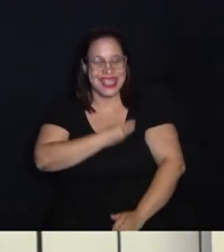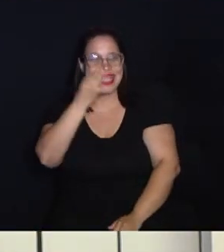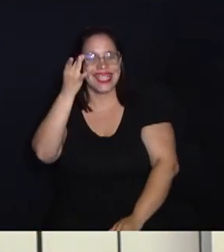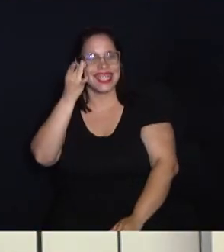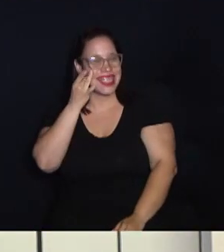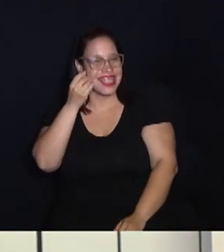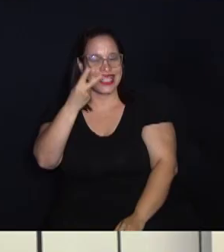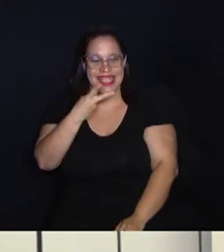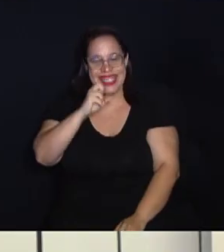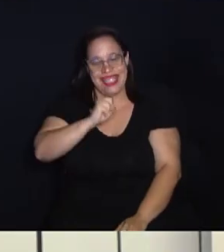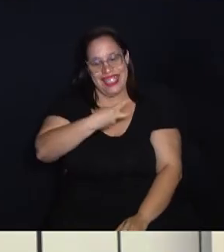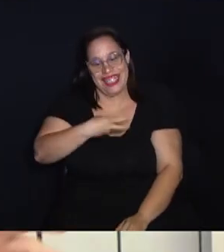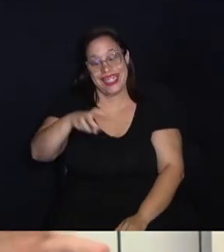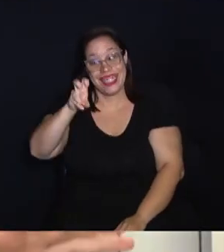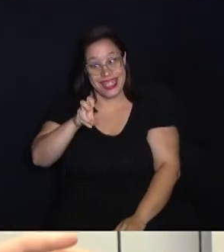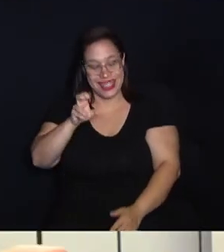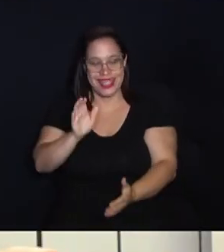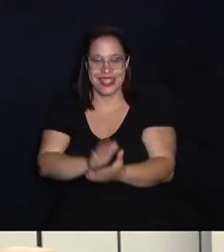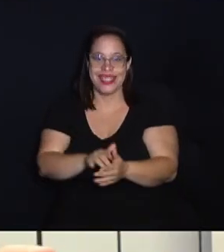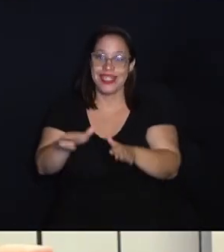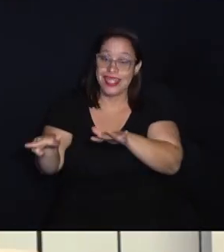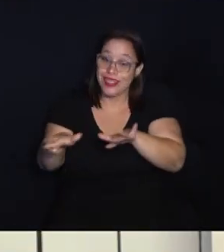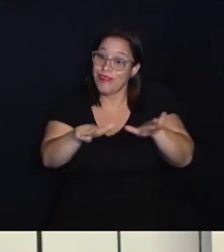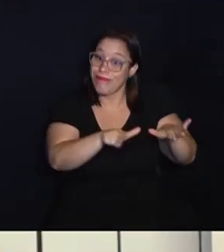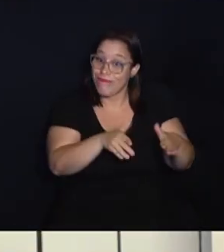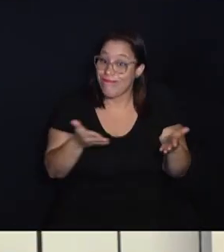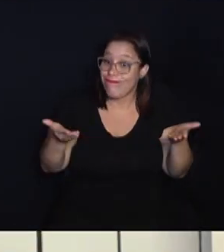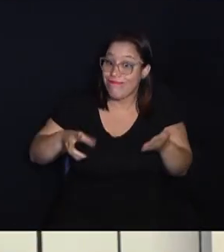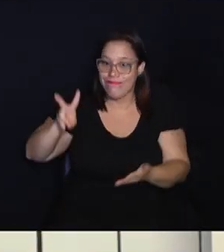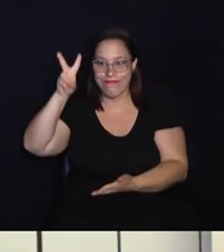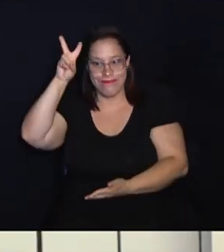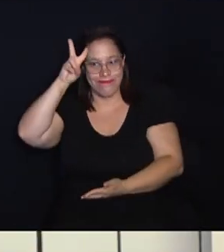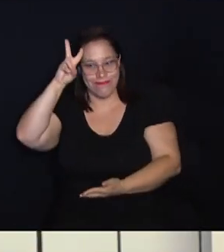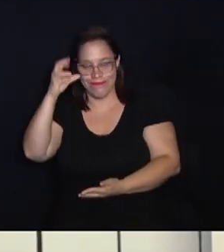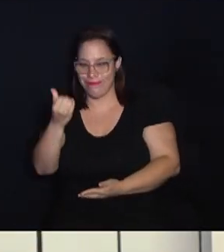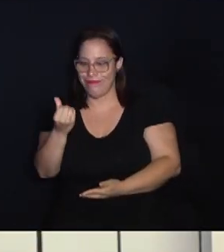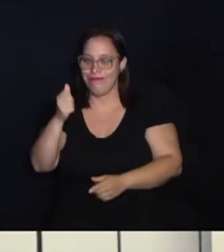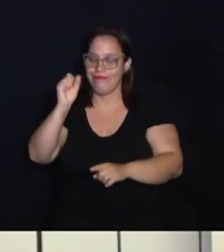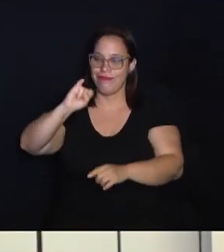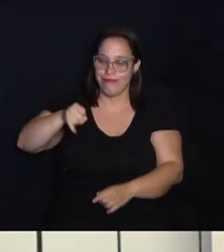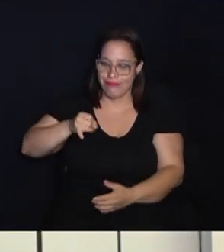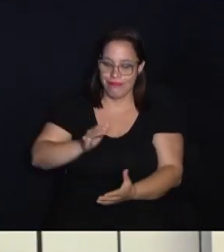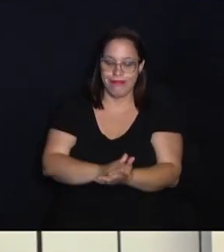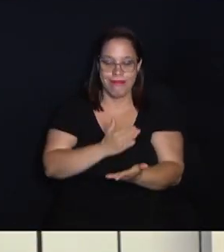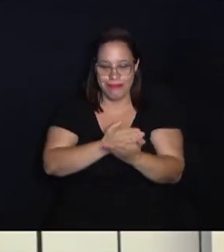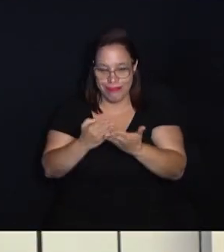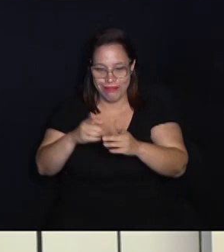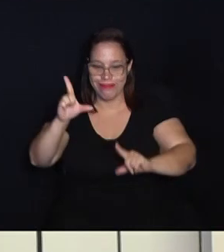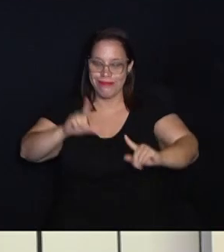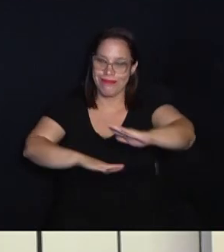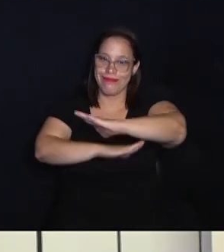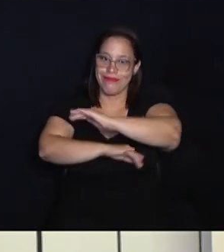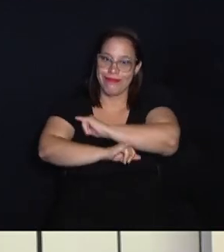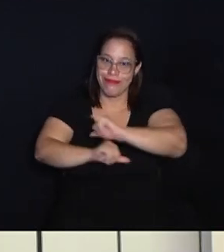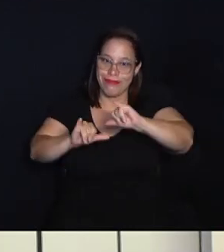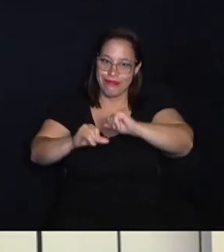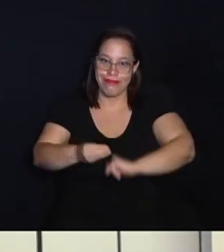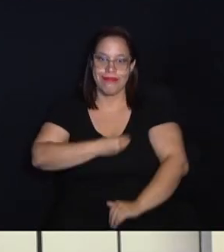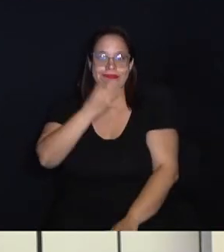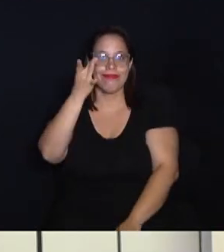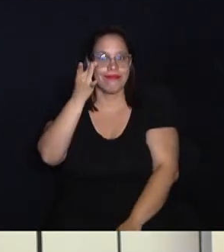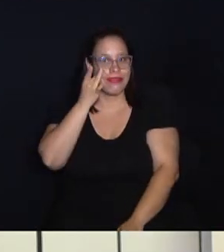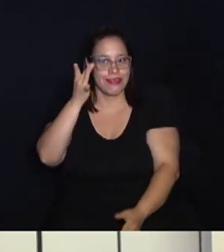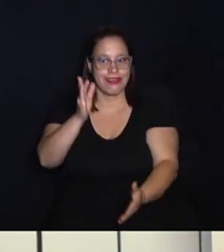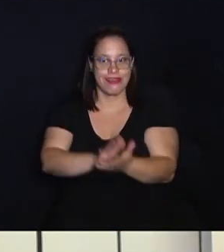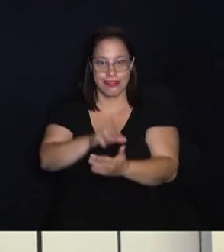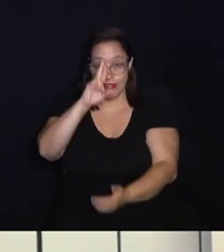de 2025. Semana começando, segunda-feira, 6 de janeiro. Inicia agora o Jornal Câmara Notícia ao